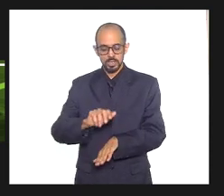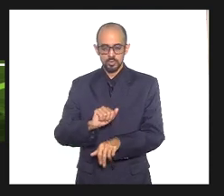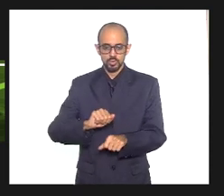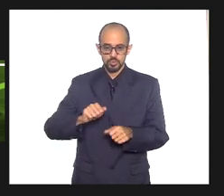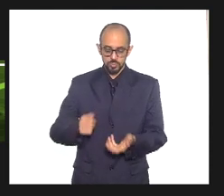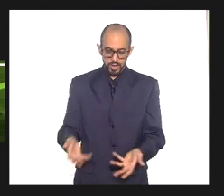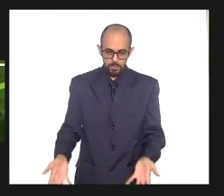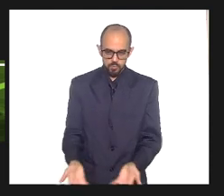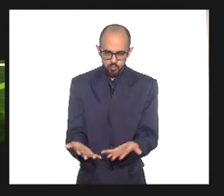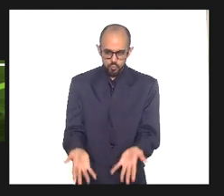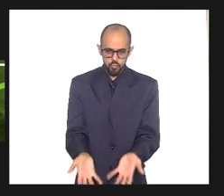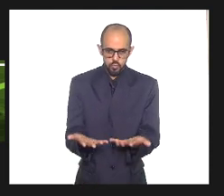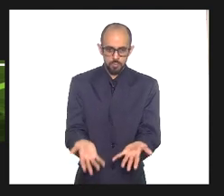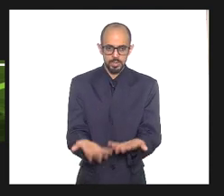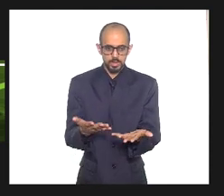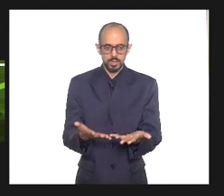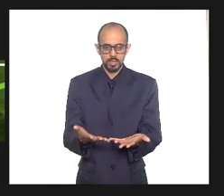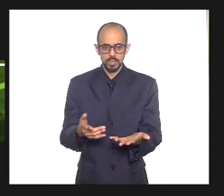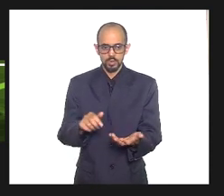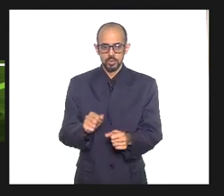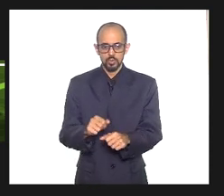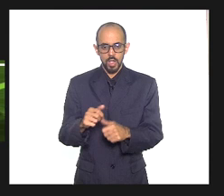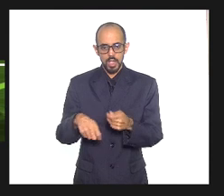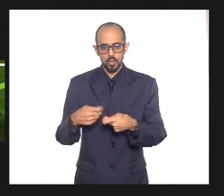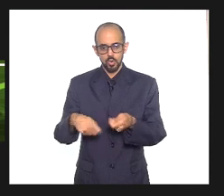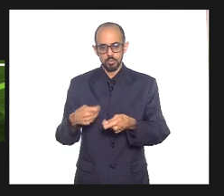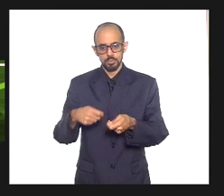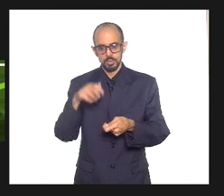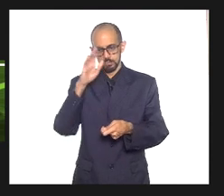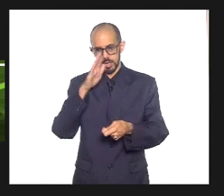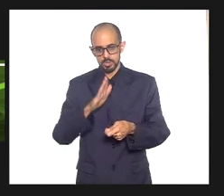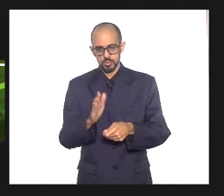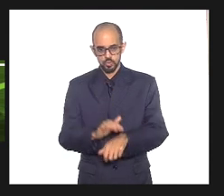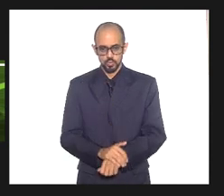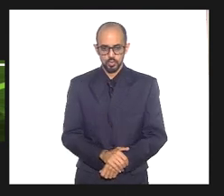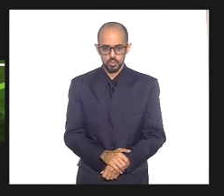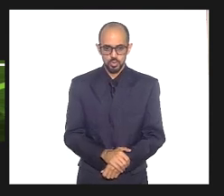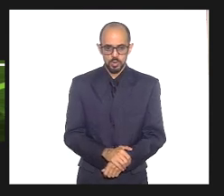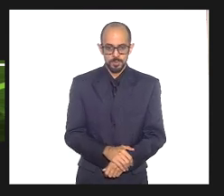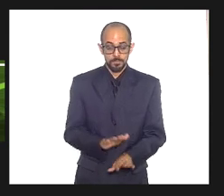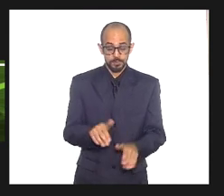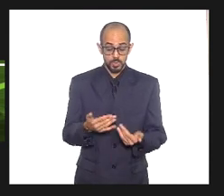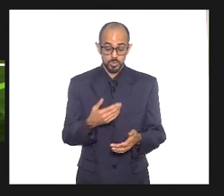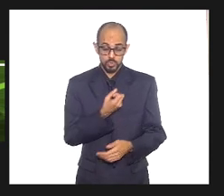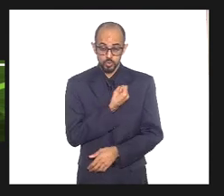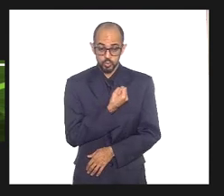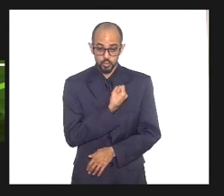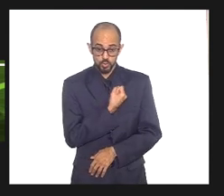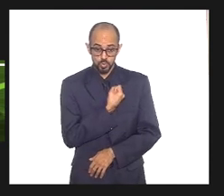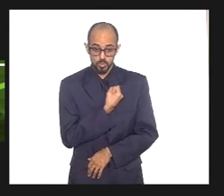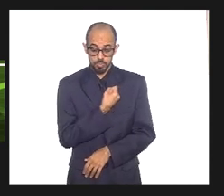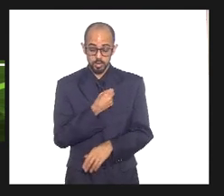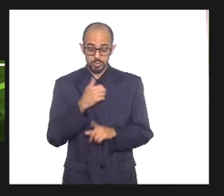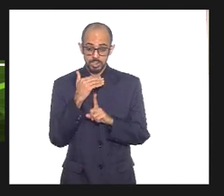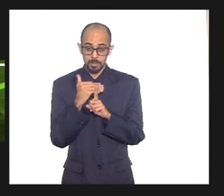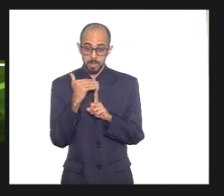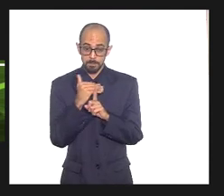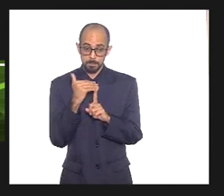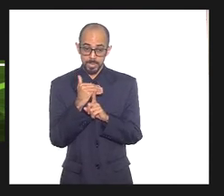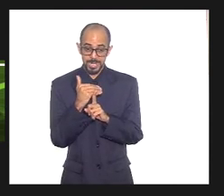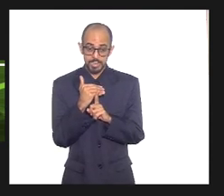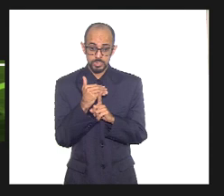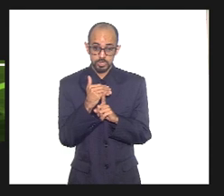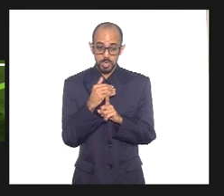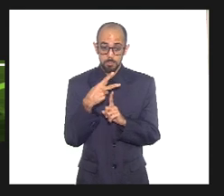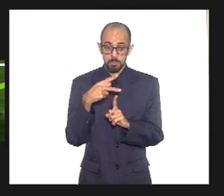a economia brasileira, né? Esse índice ele exprime a média mensal ponderada dos